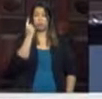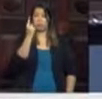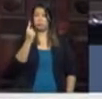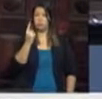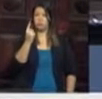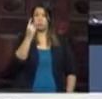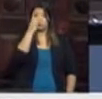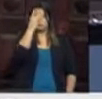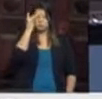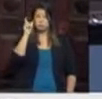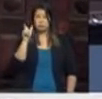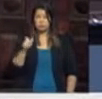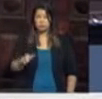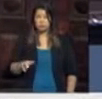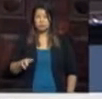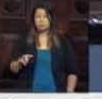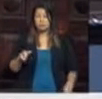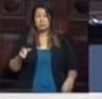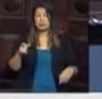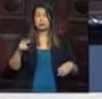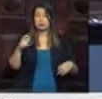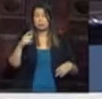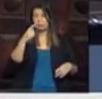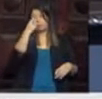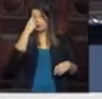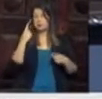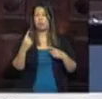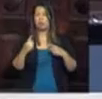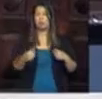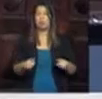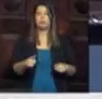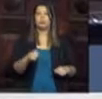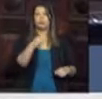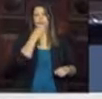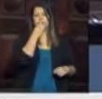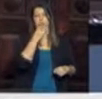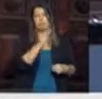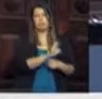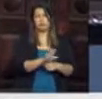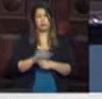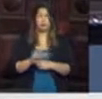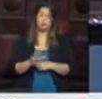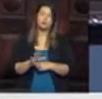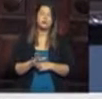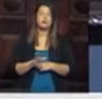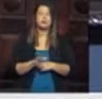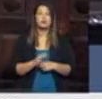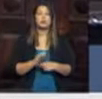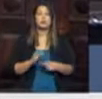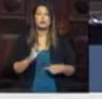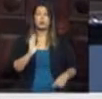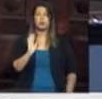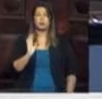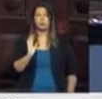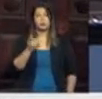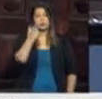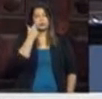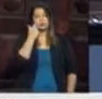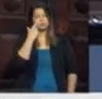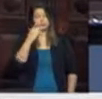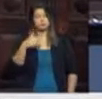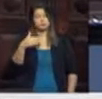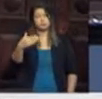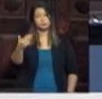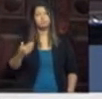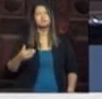contrário ao benefício fiscal, mas seguramente a imensa maioria é contra esse nível